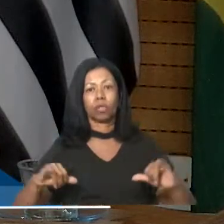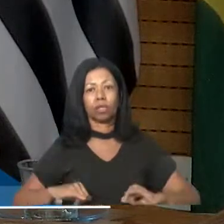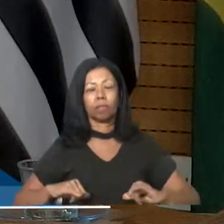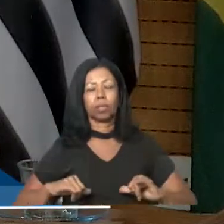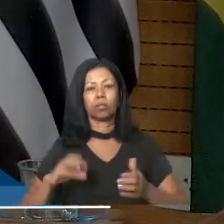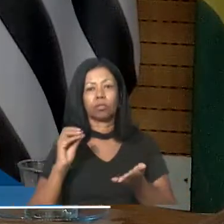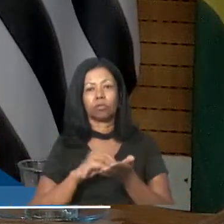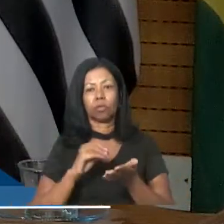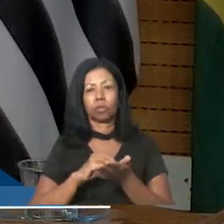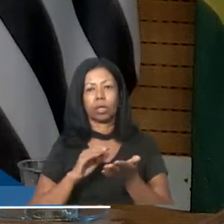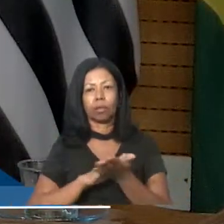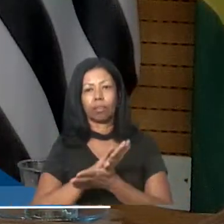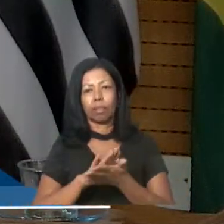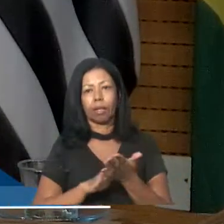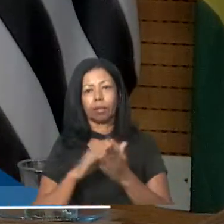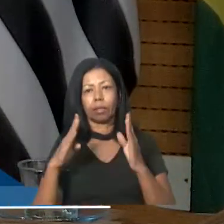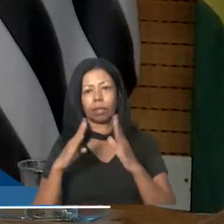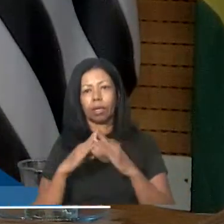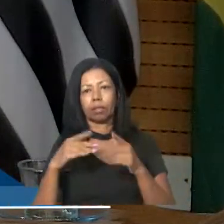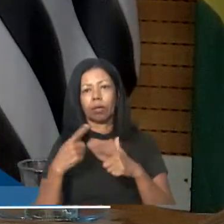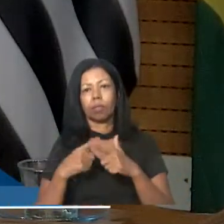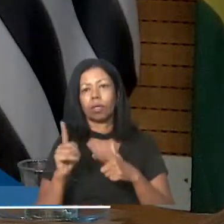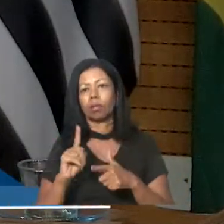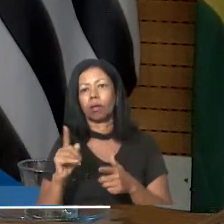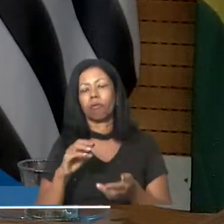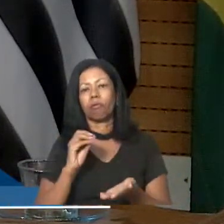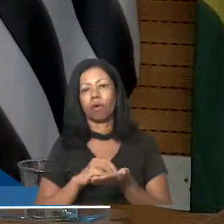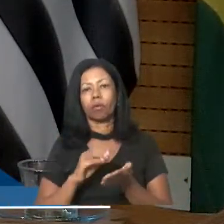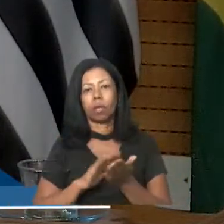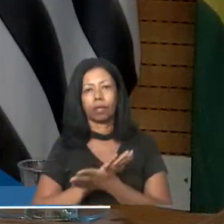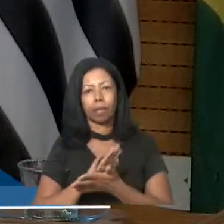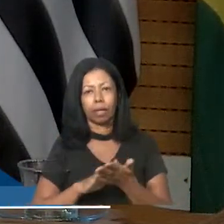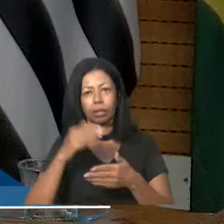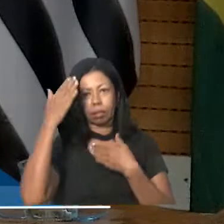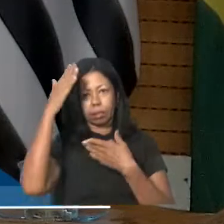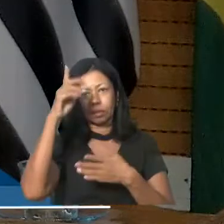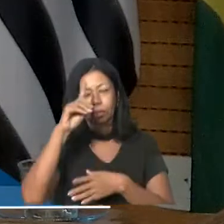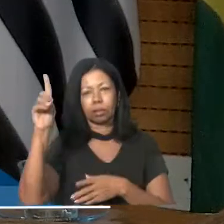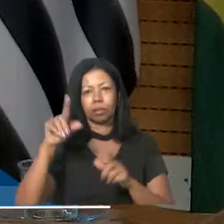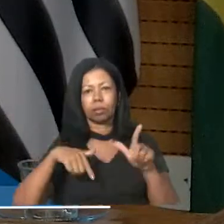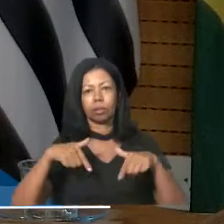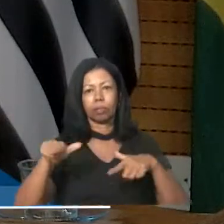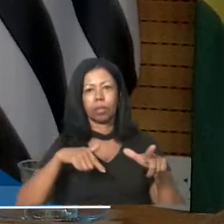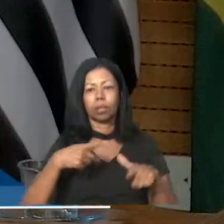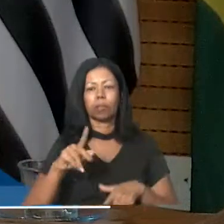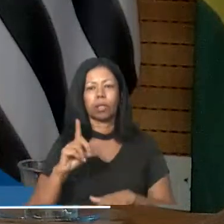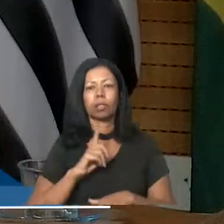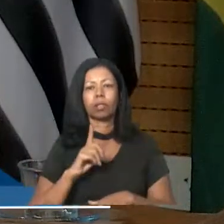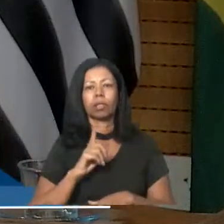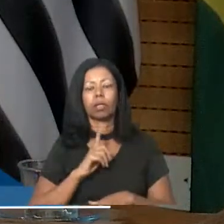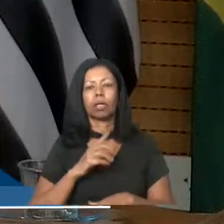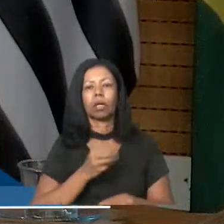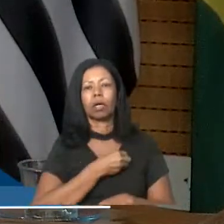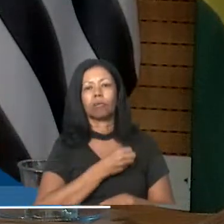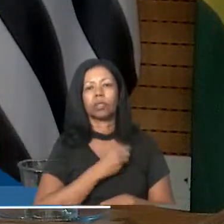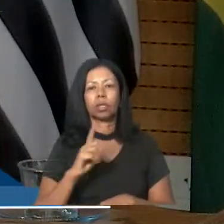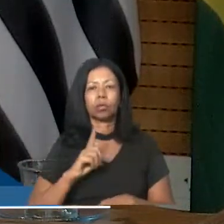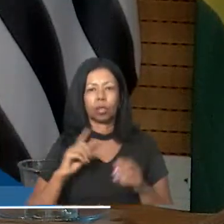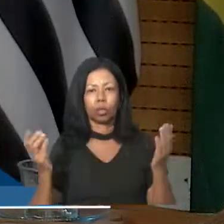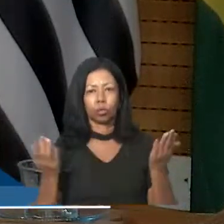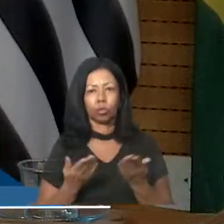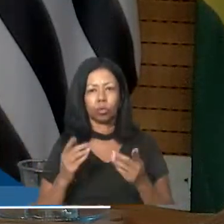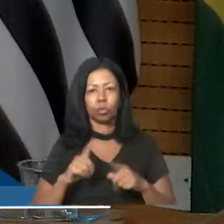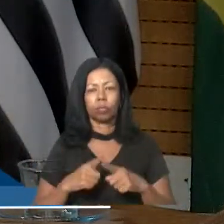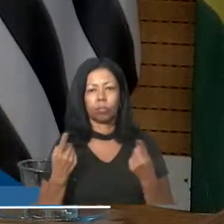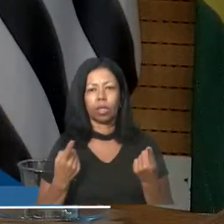Deus, de faltar nada na minha casa, porque não falta nada. Eu, graças a Deus, trabalhei muito para ter a vida que eu tenho hoje. Mas eu tenho